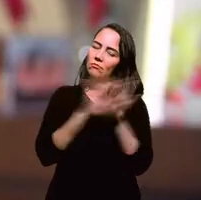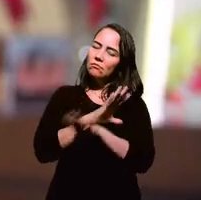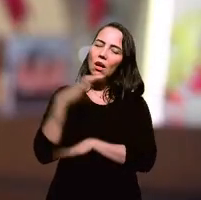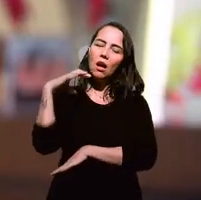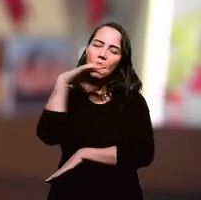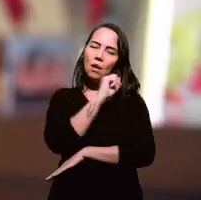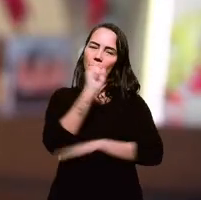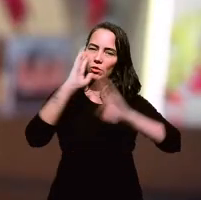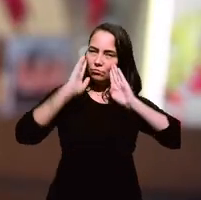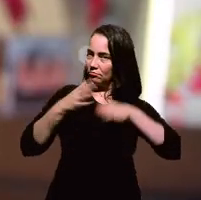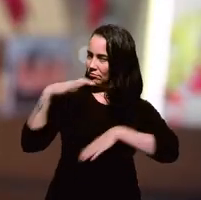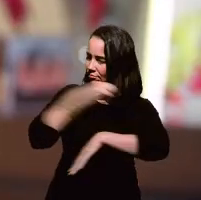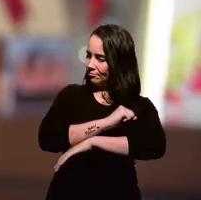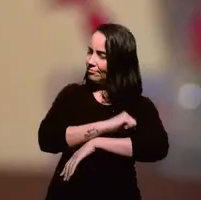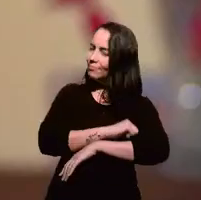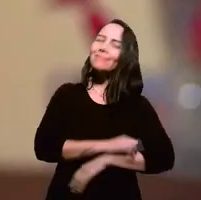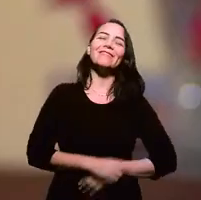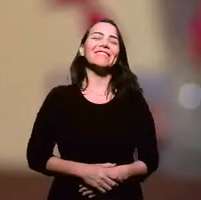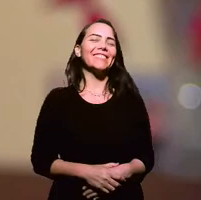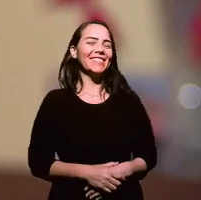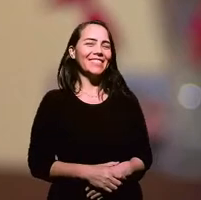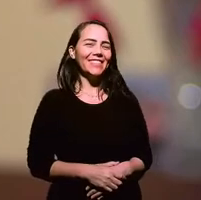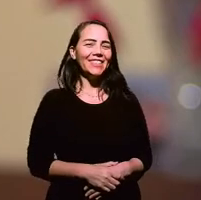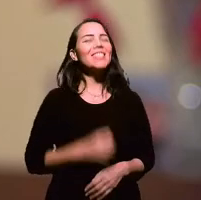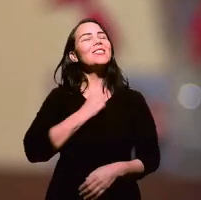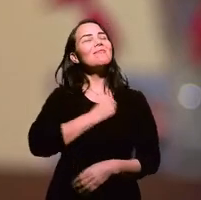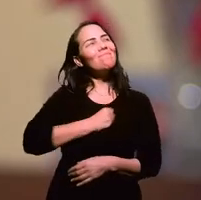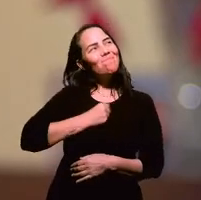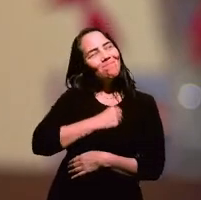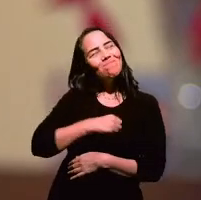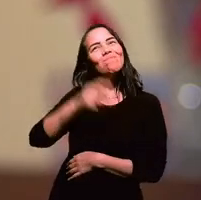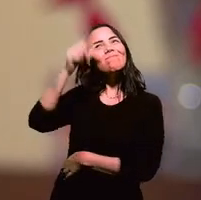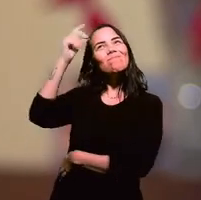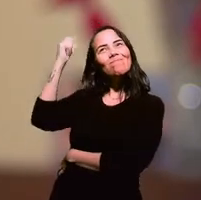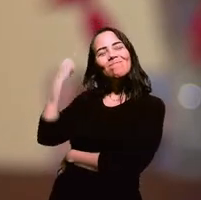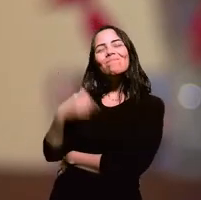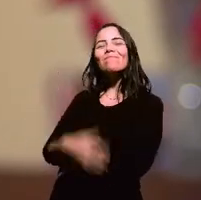né? Bem ligeirinho. Saudades.